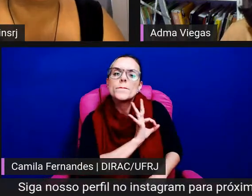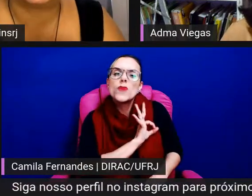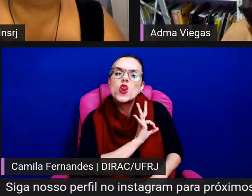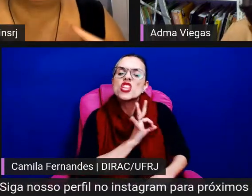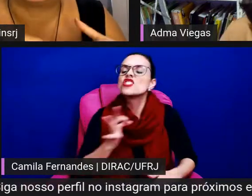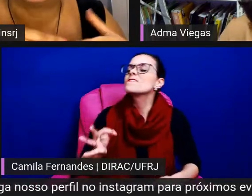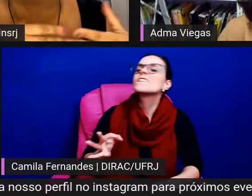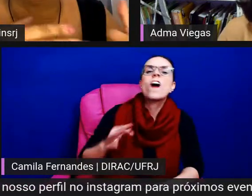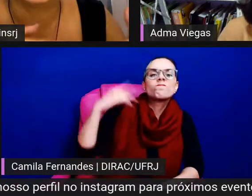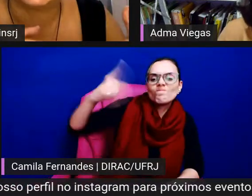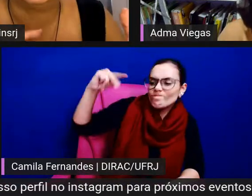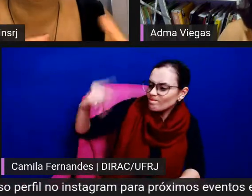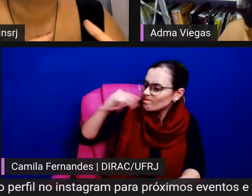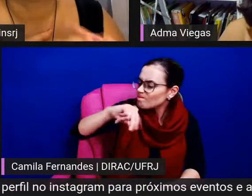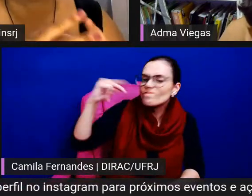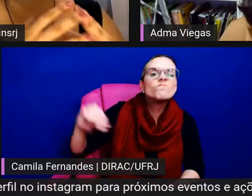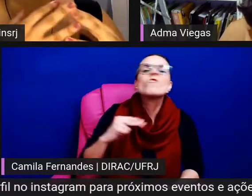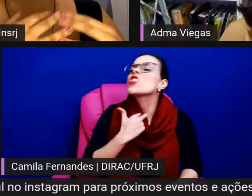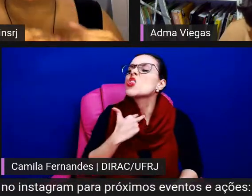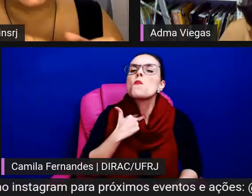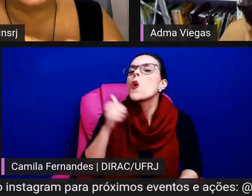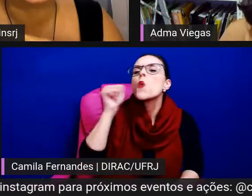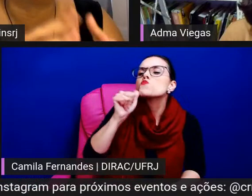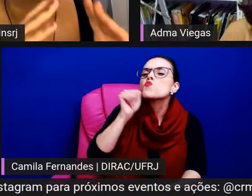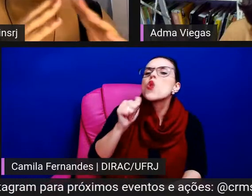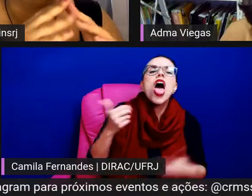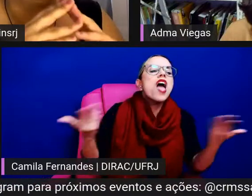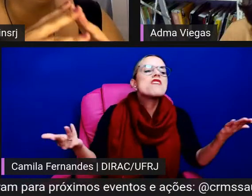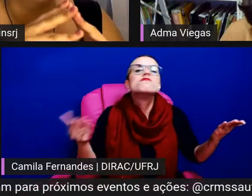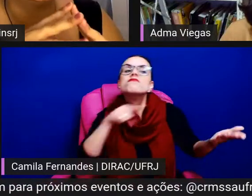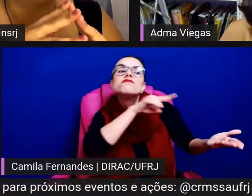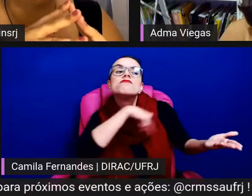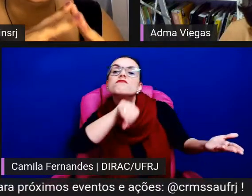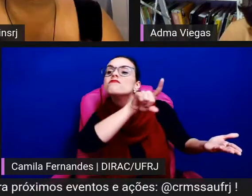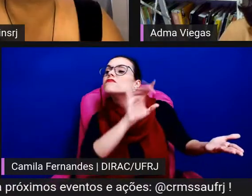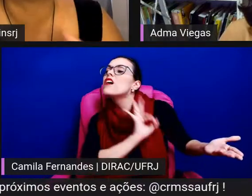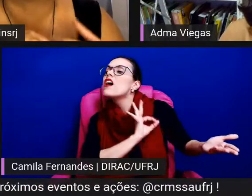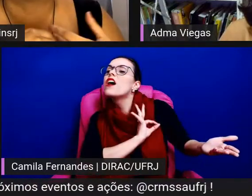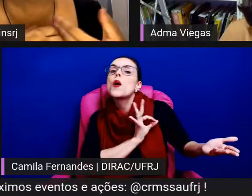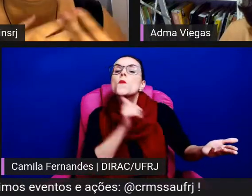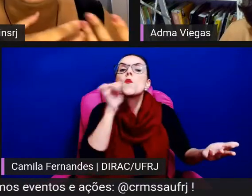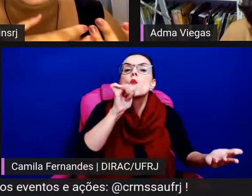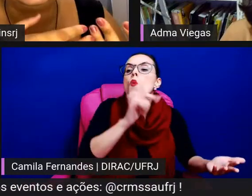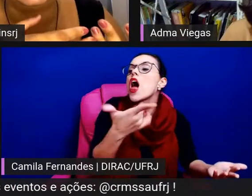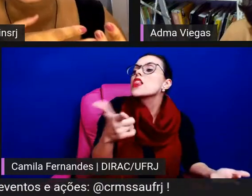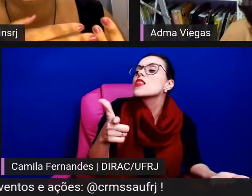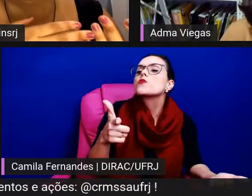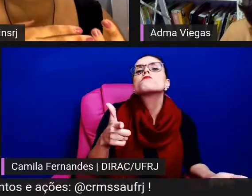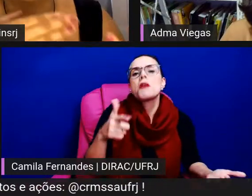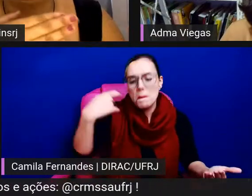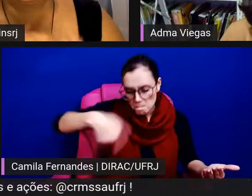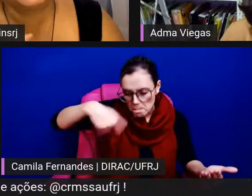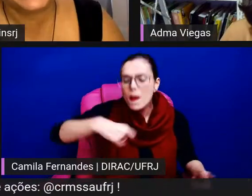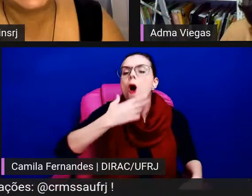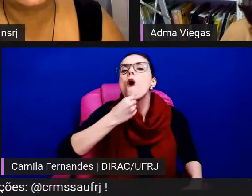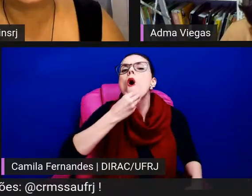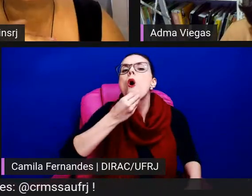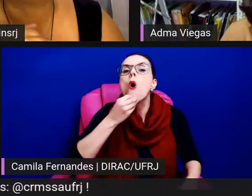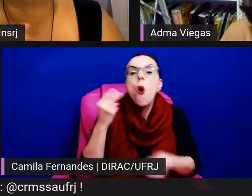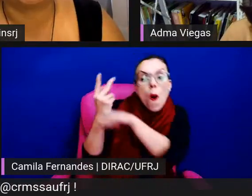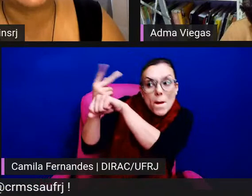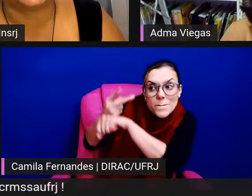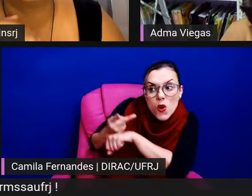a espancaram, negaram o seu direito, a espancaram, e a gente sabe que é o fruto do racismo, que já criminaliza, obviamente,